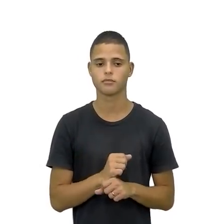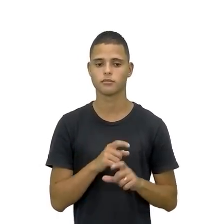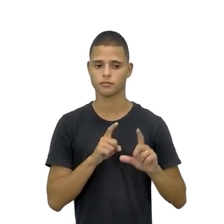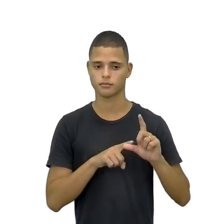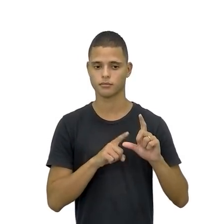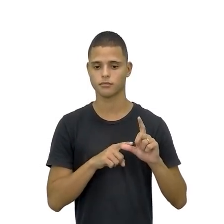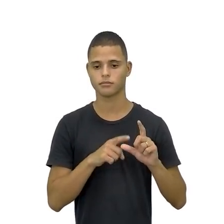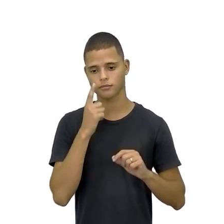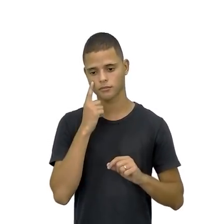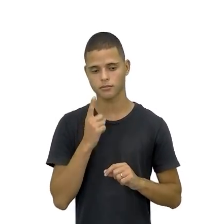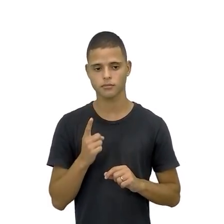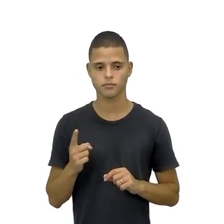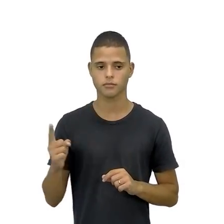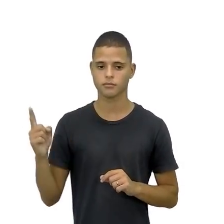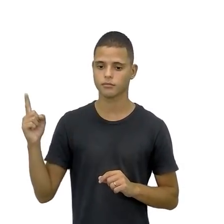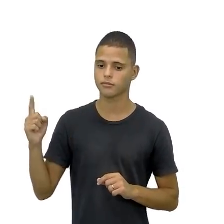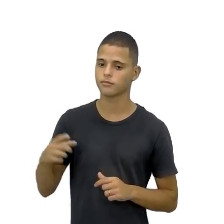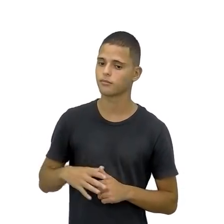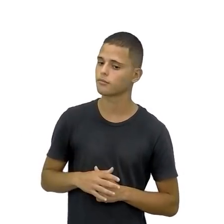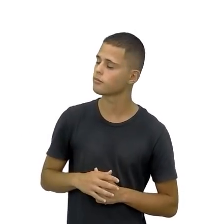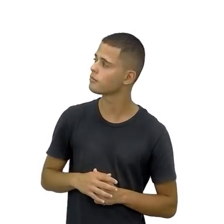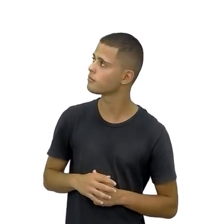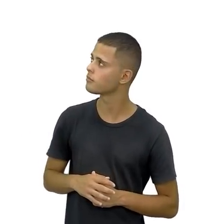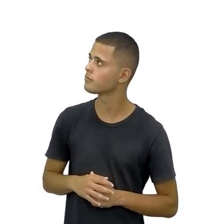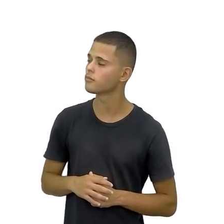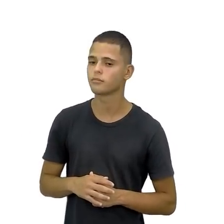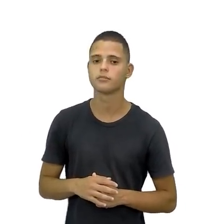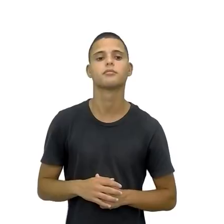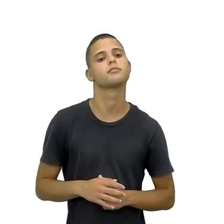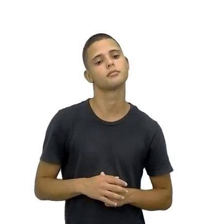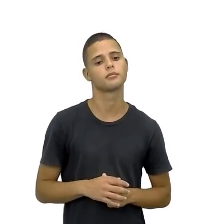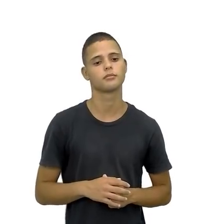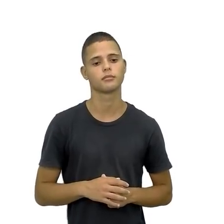vocês também observem as nossas